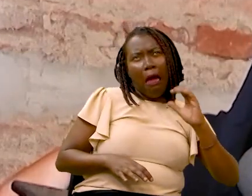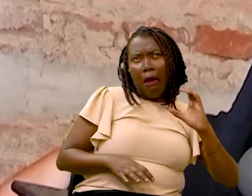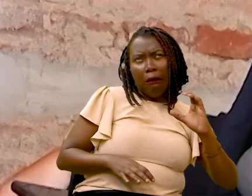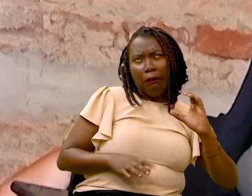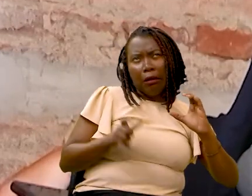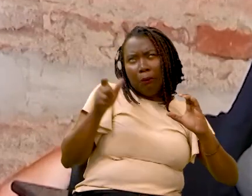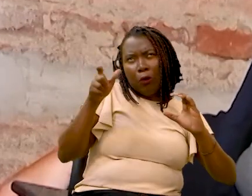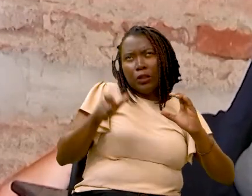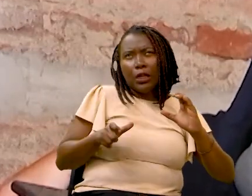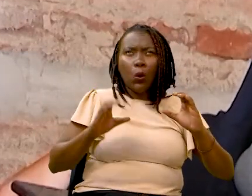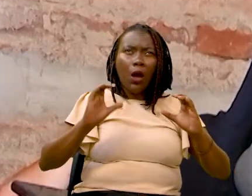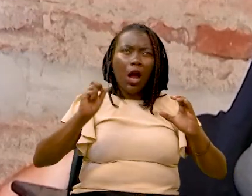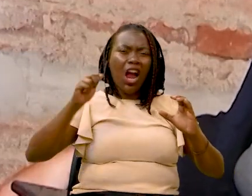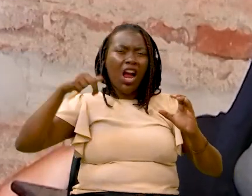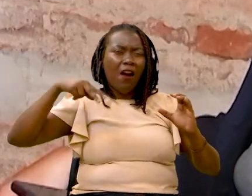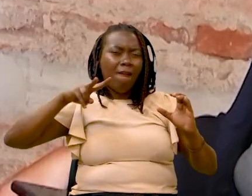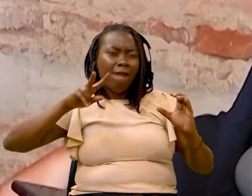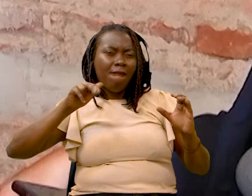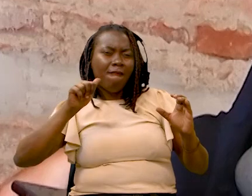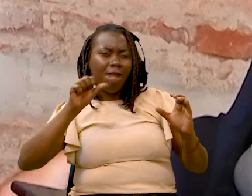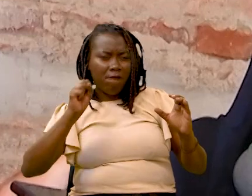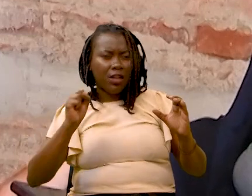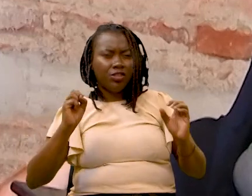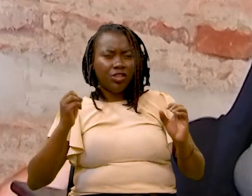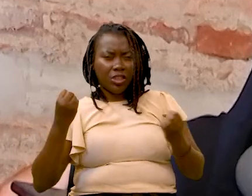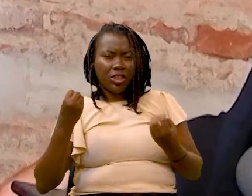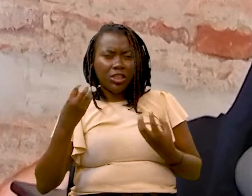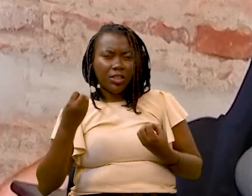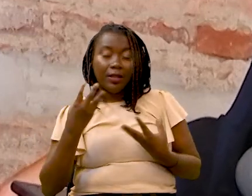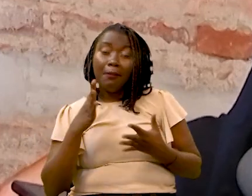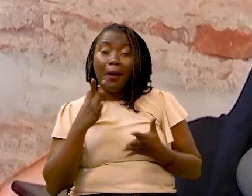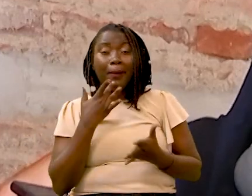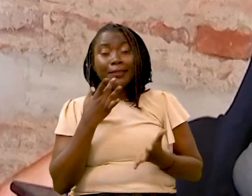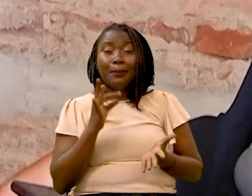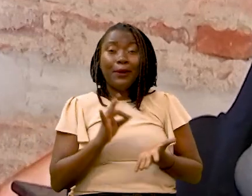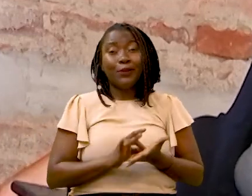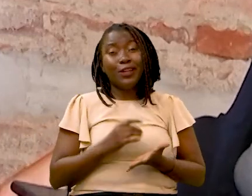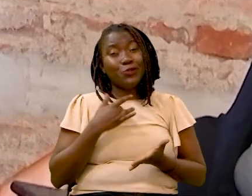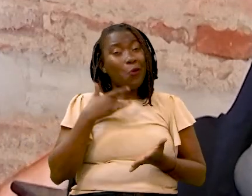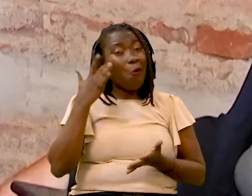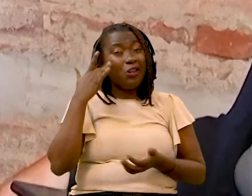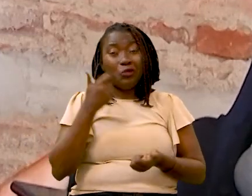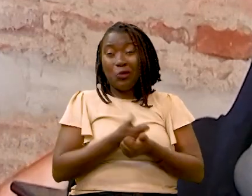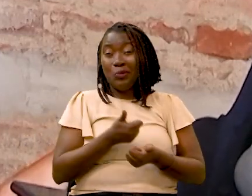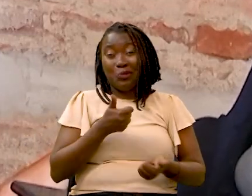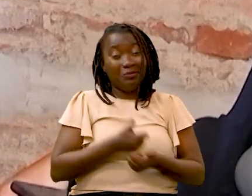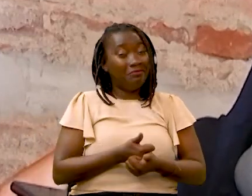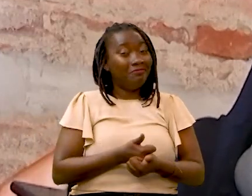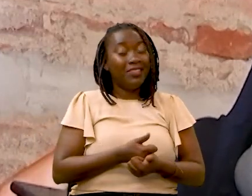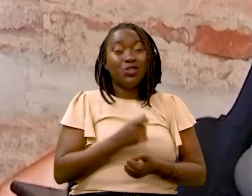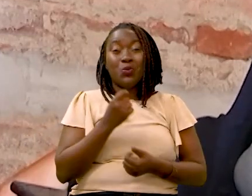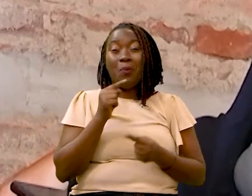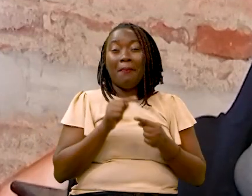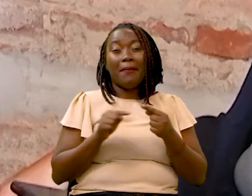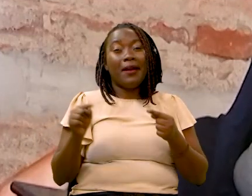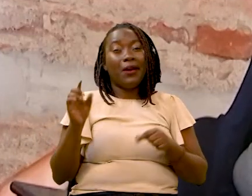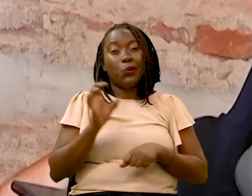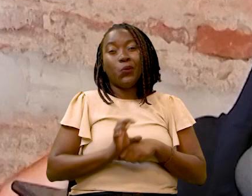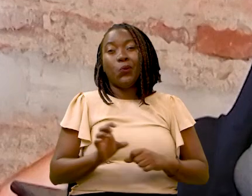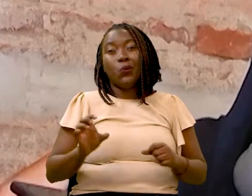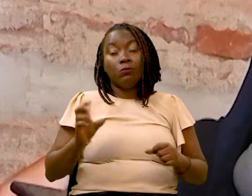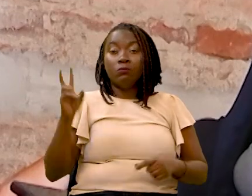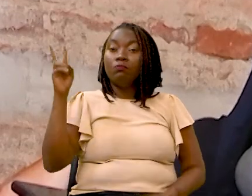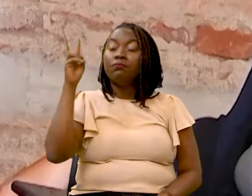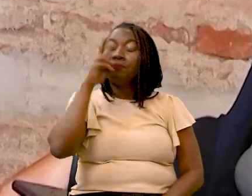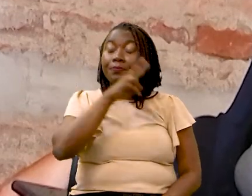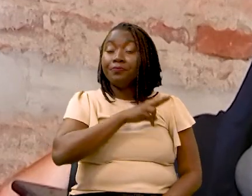é o Senac, aquele modelo Canvas, né, que te ensina, mas para ser bem honesta, eu acho que eu nem segui as coisas. Foi